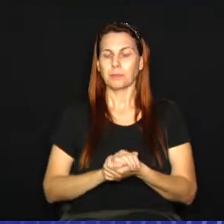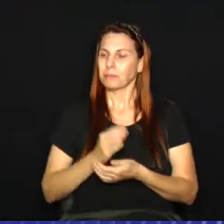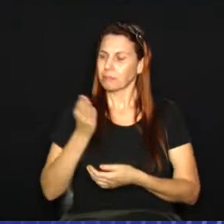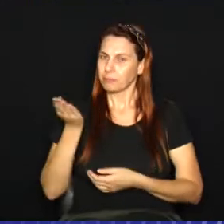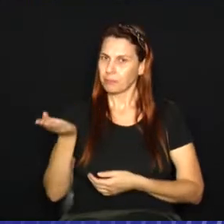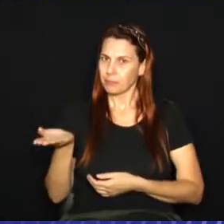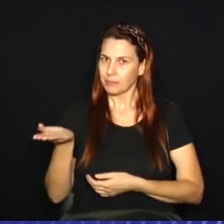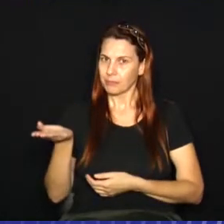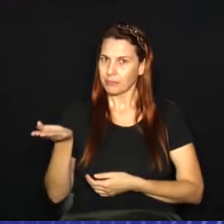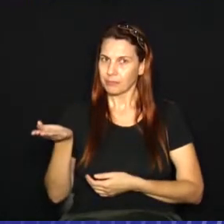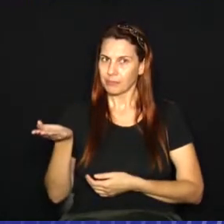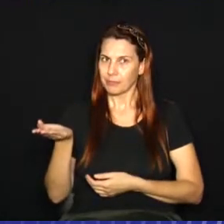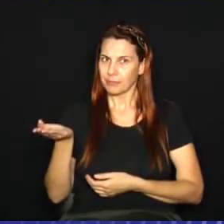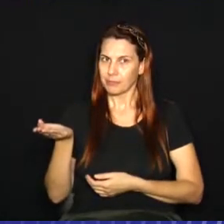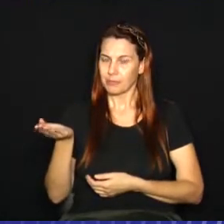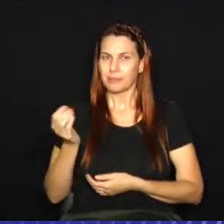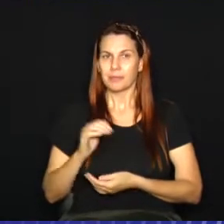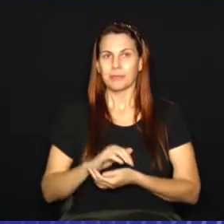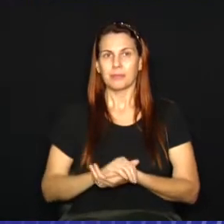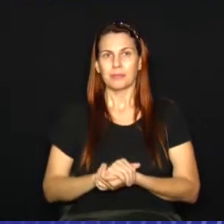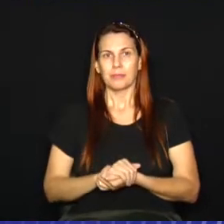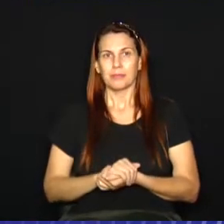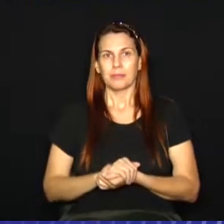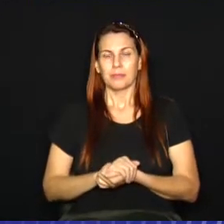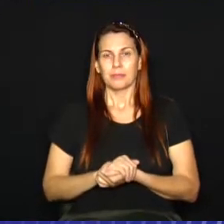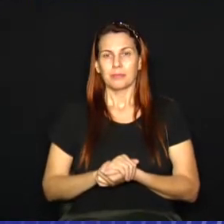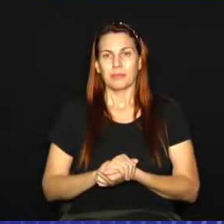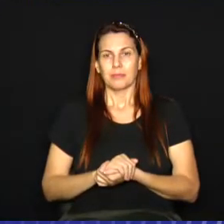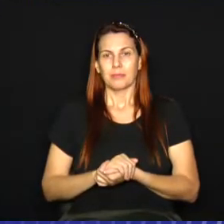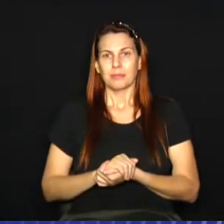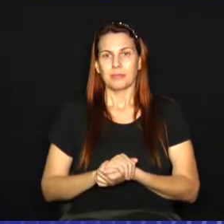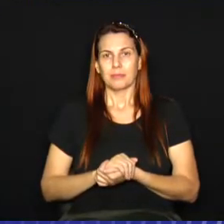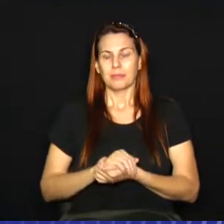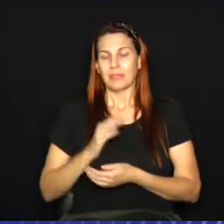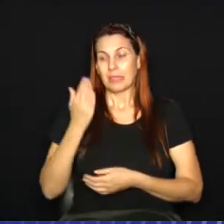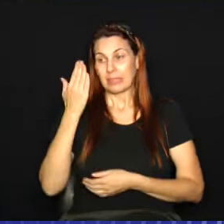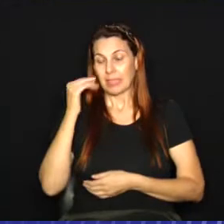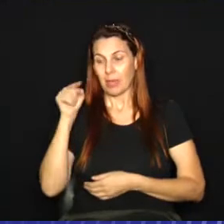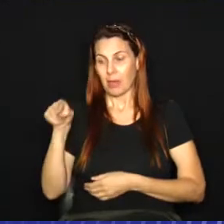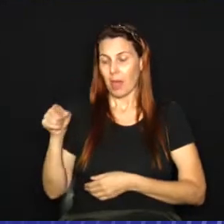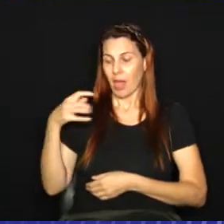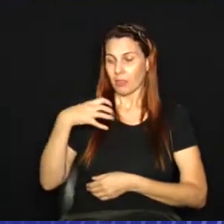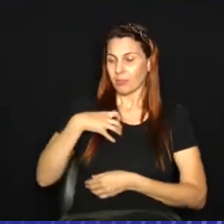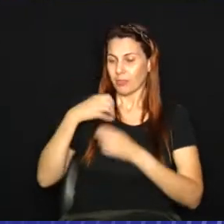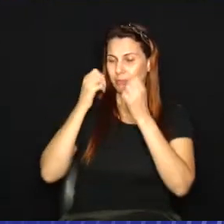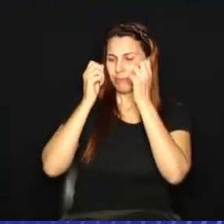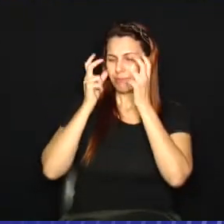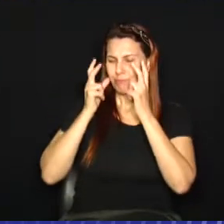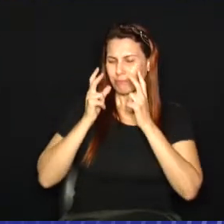você, o senhor, né, pela timidez que alguns sabem que ele tem, ele relutou muito